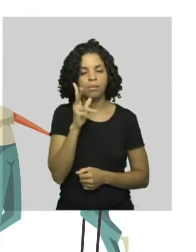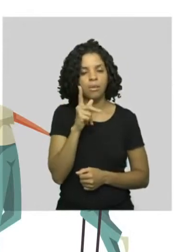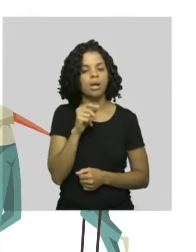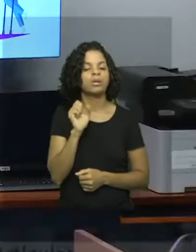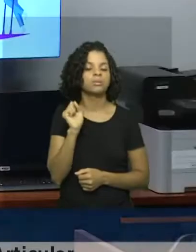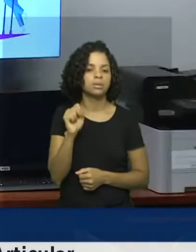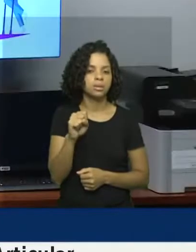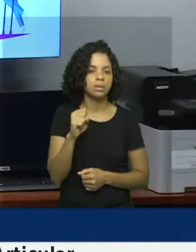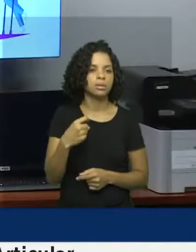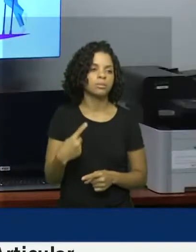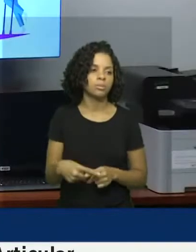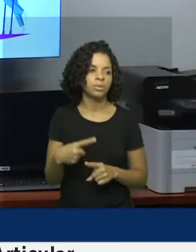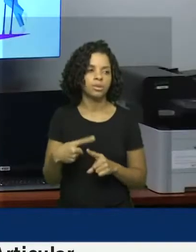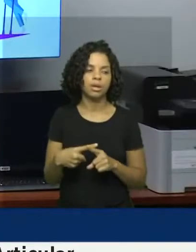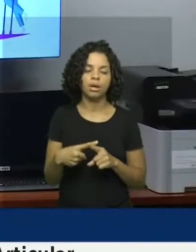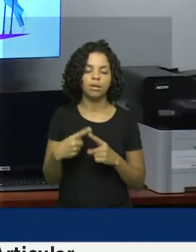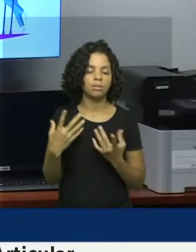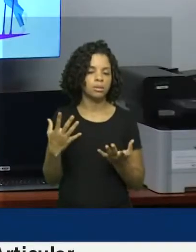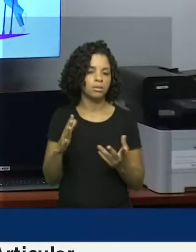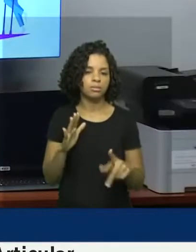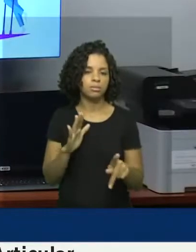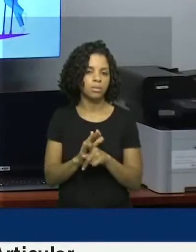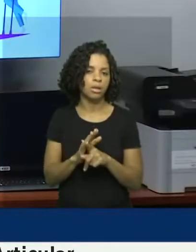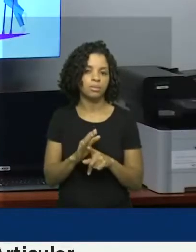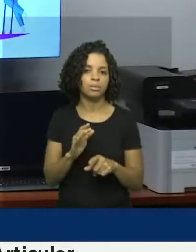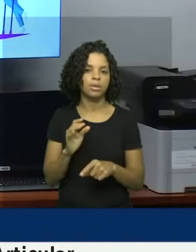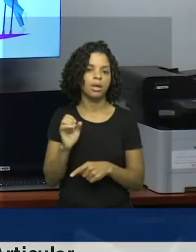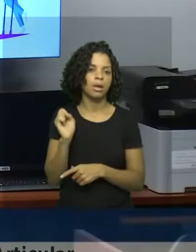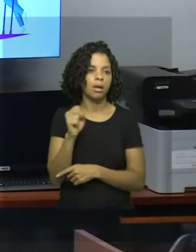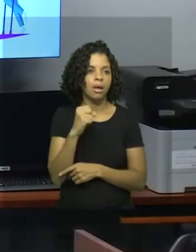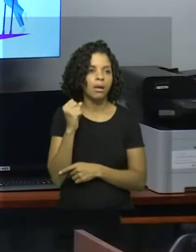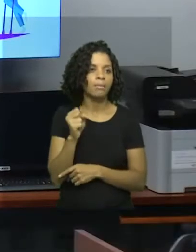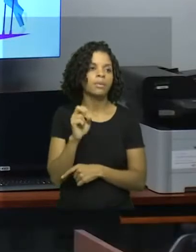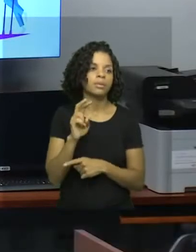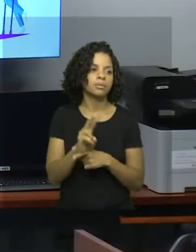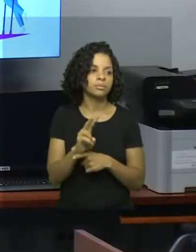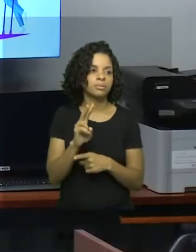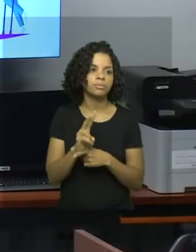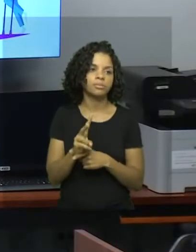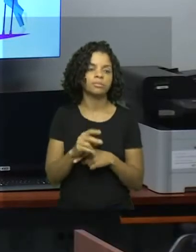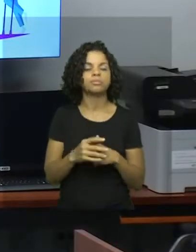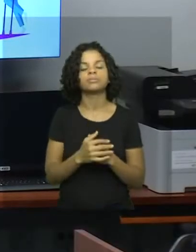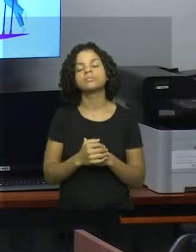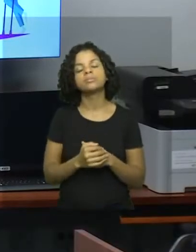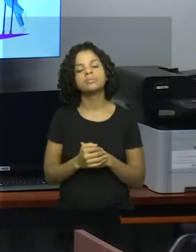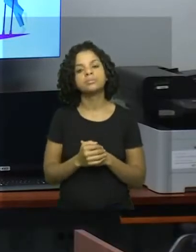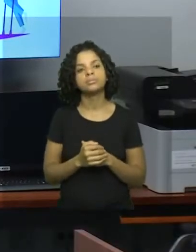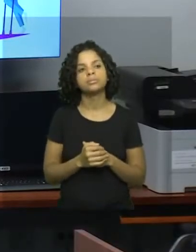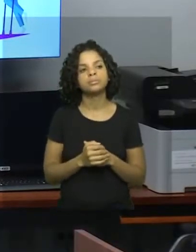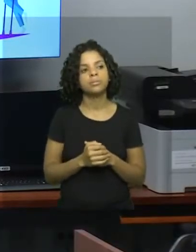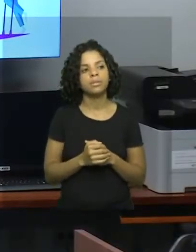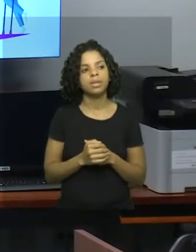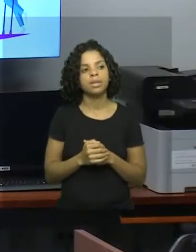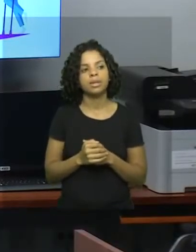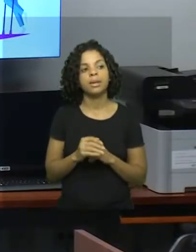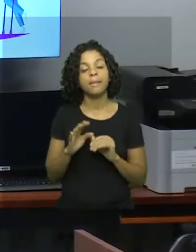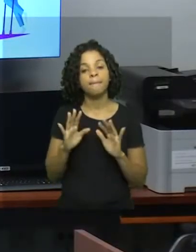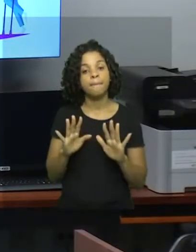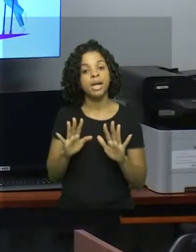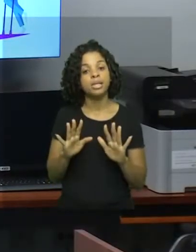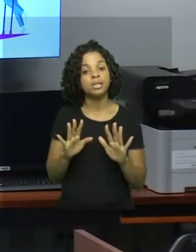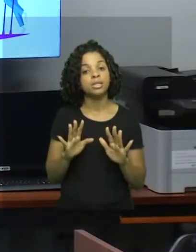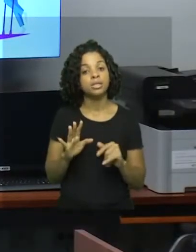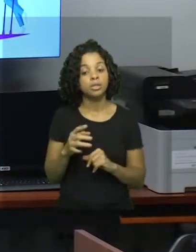conta das peculiaridades da própria reabilitação, que pode causar lesões, enfim. Mas o que a gente ainda não